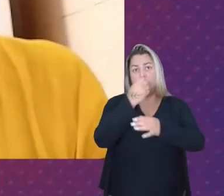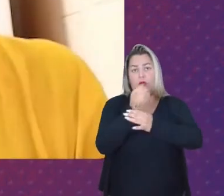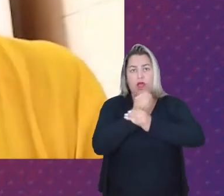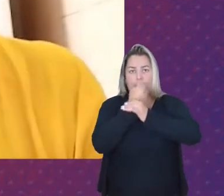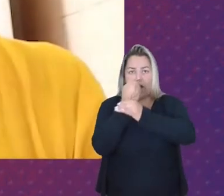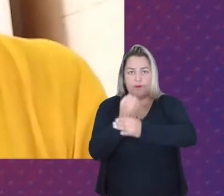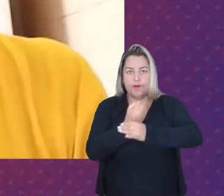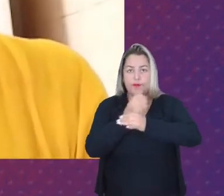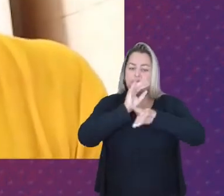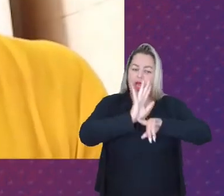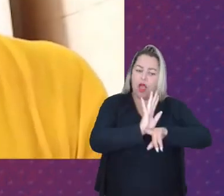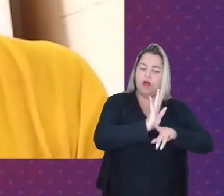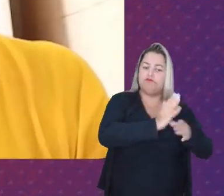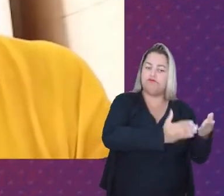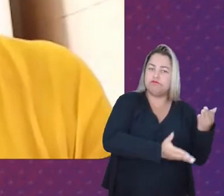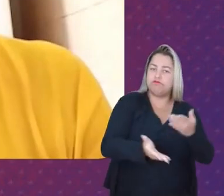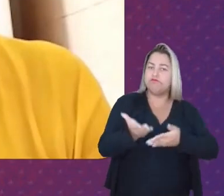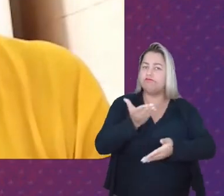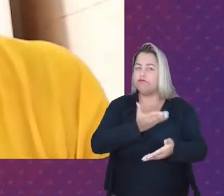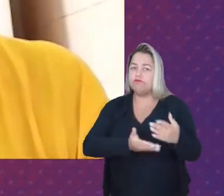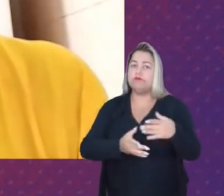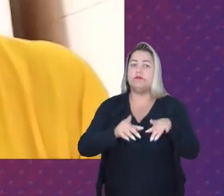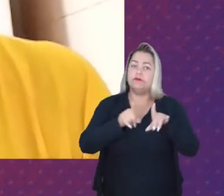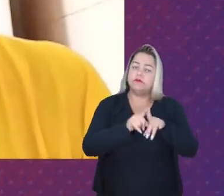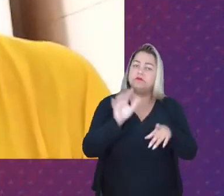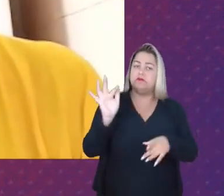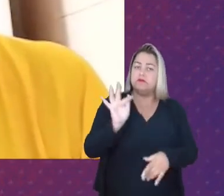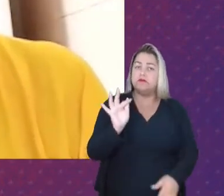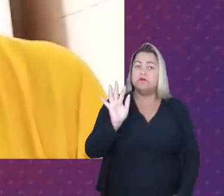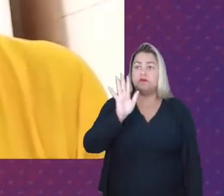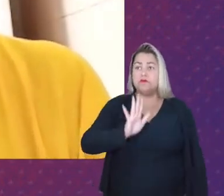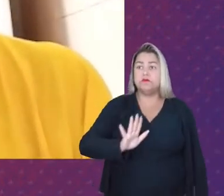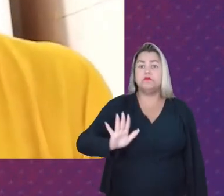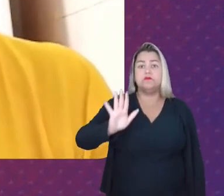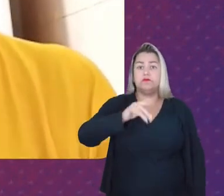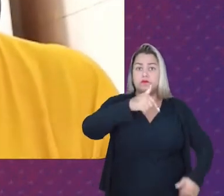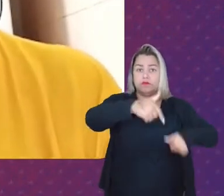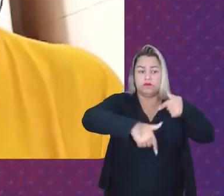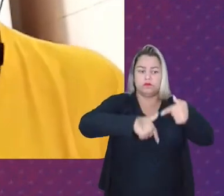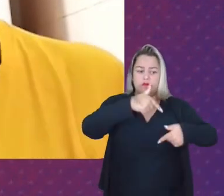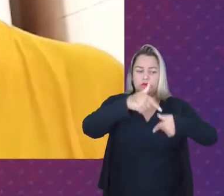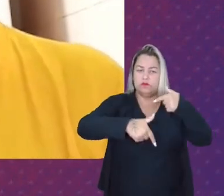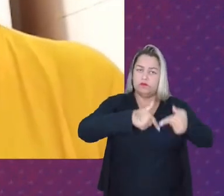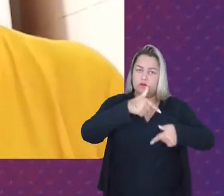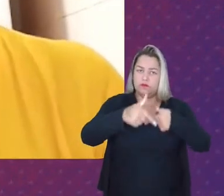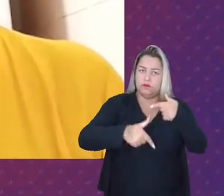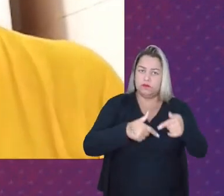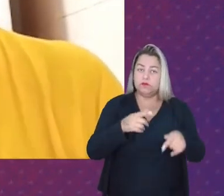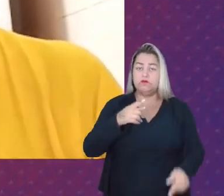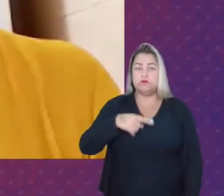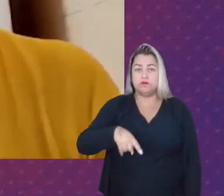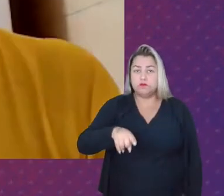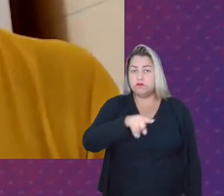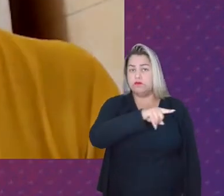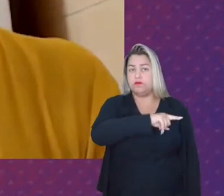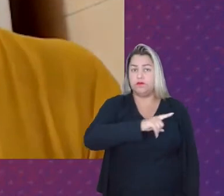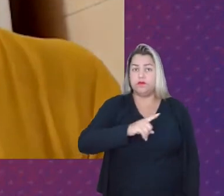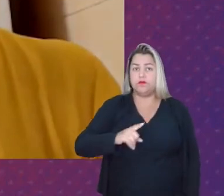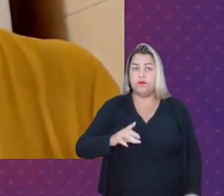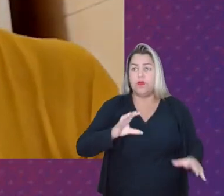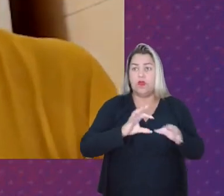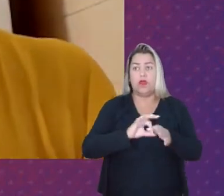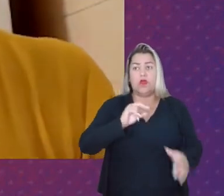ONU Mulheres, a gente conseguiu apoio da Federação Internacional de Trabalhadoras DEOGAR, que nós somos filiadas, né, a